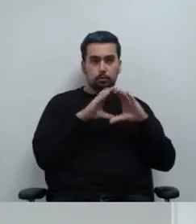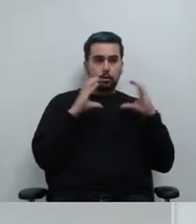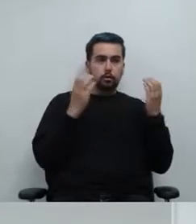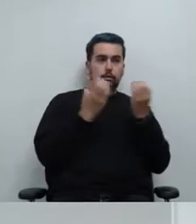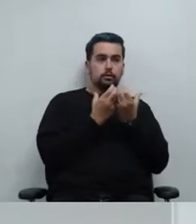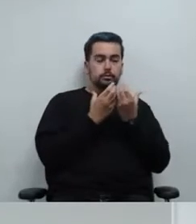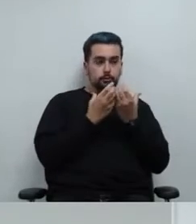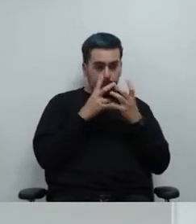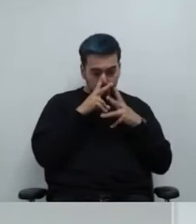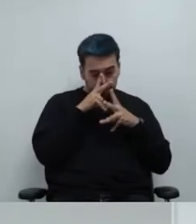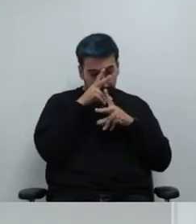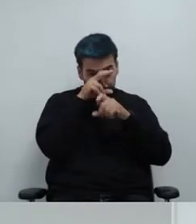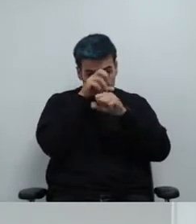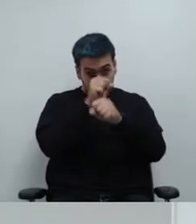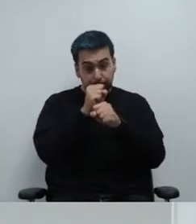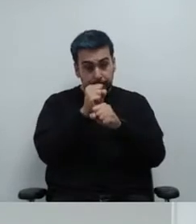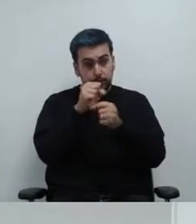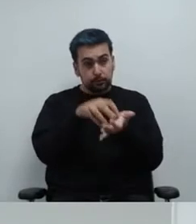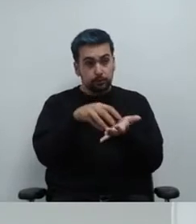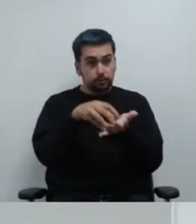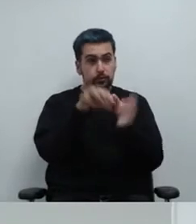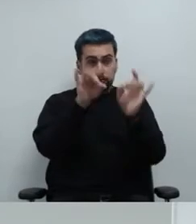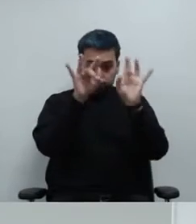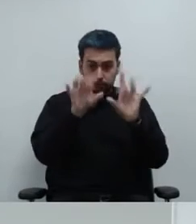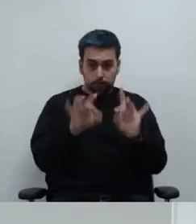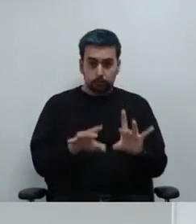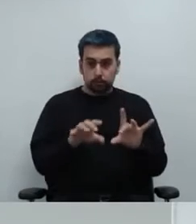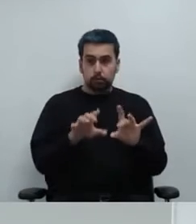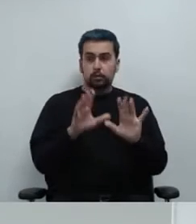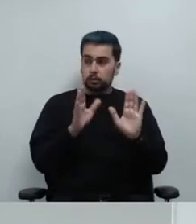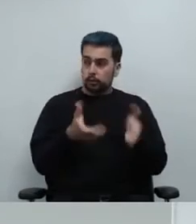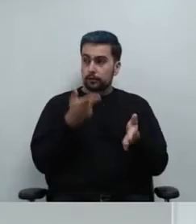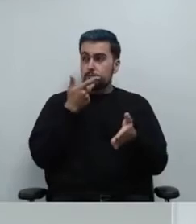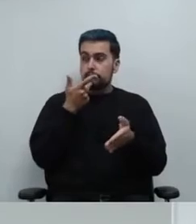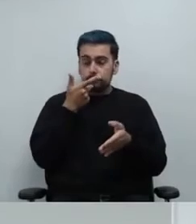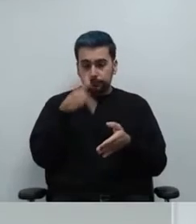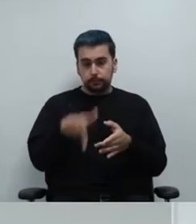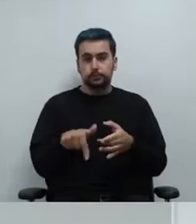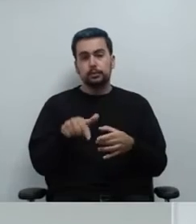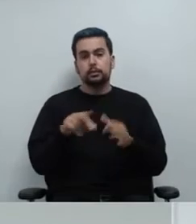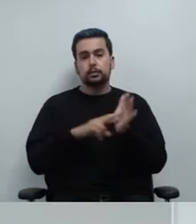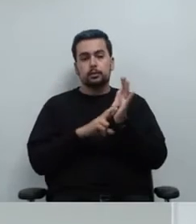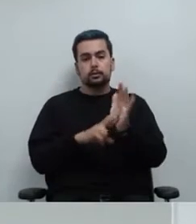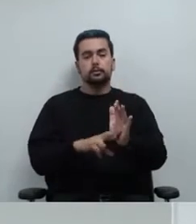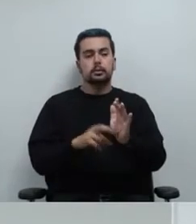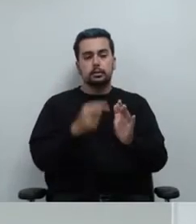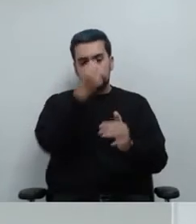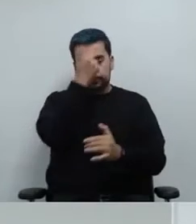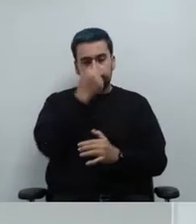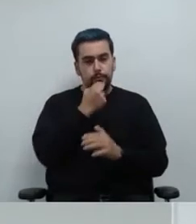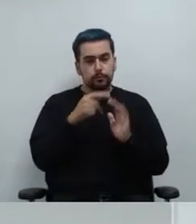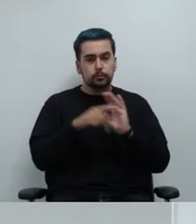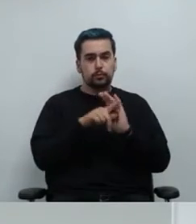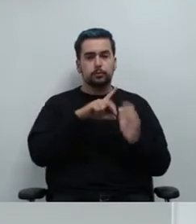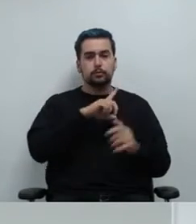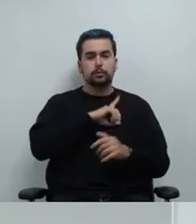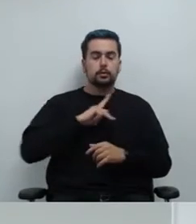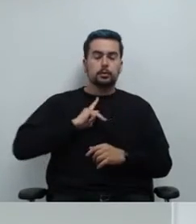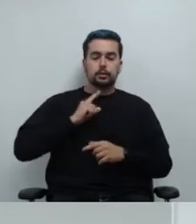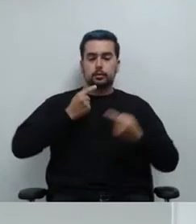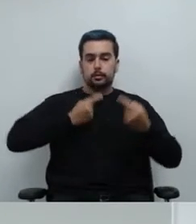no fortalecimento dos núcleos especializados, como foi bem dito aqui, né, representa a cara da Defensoria no debate